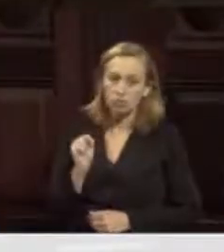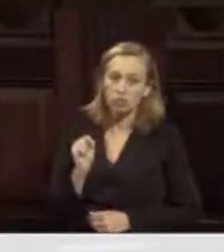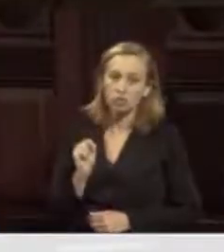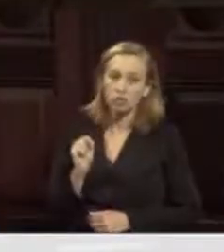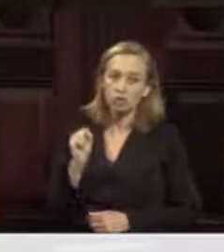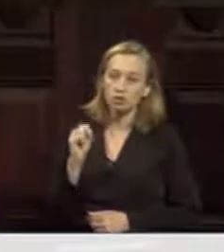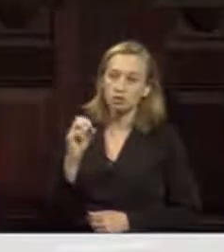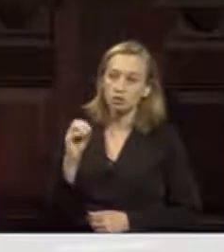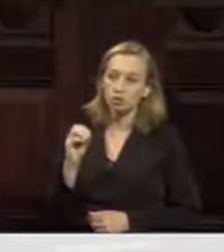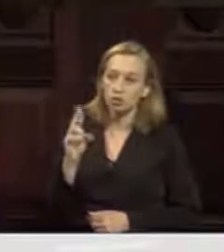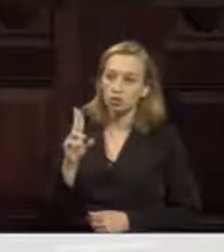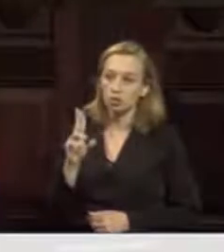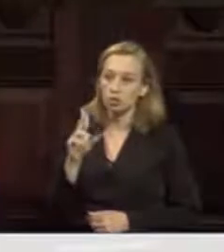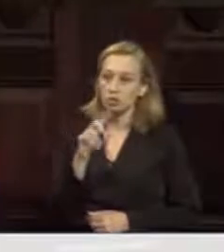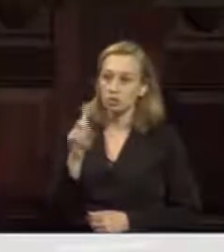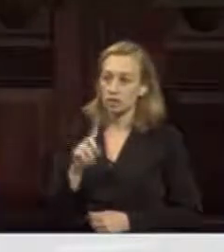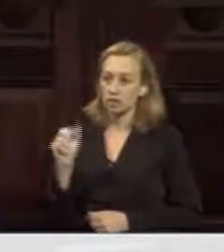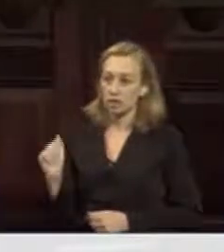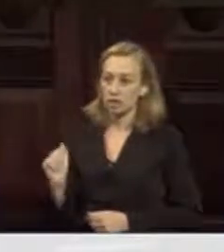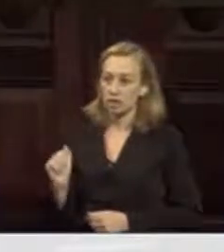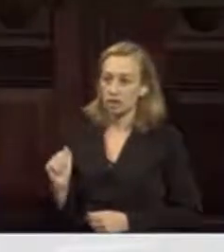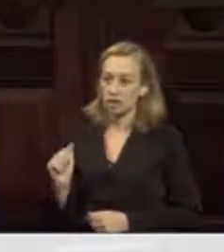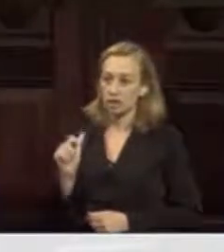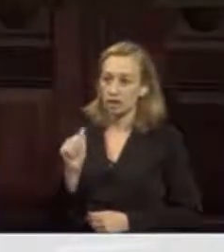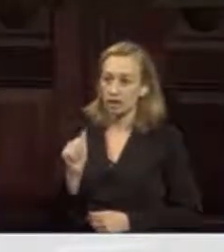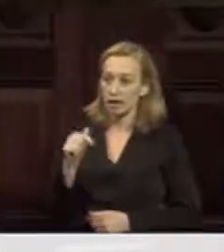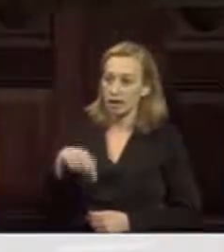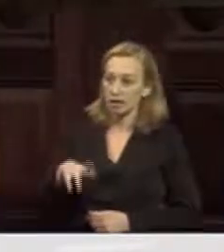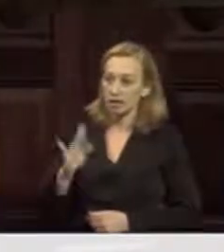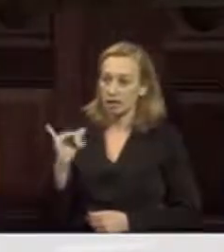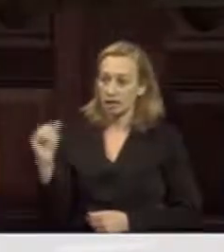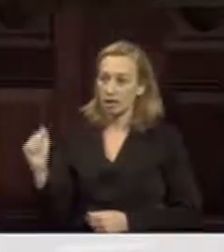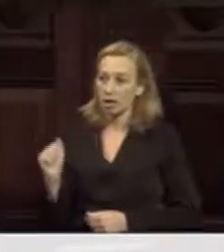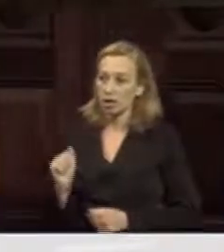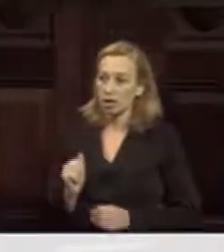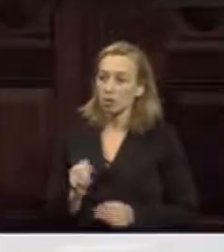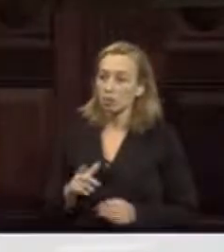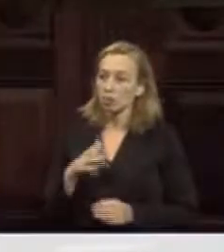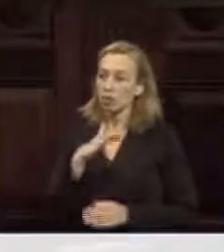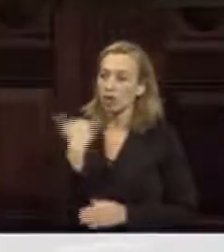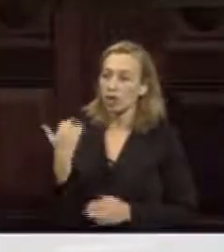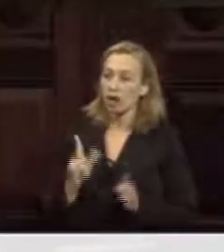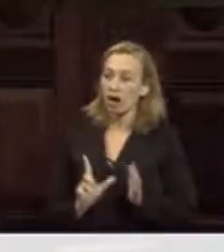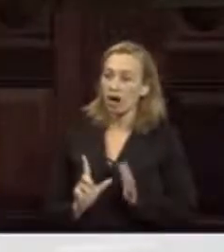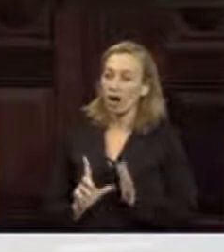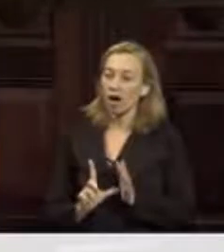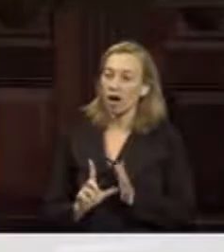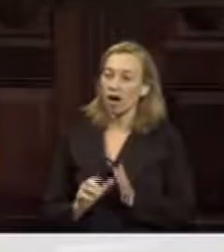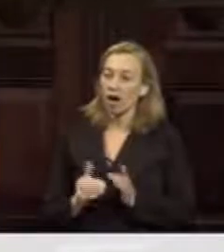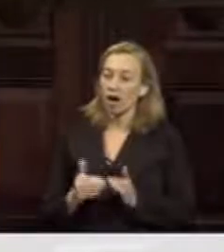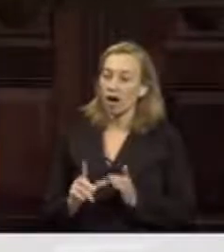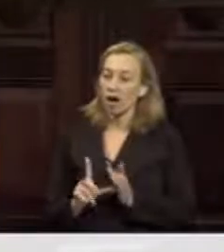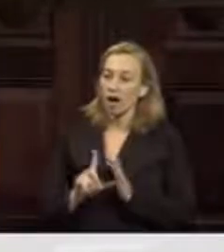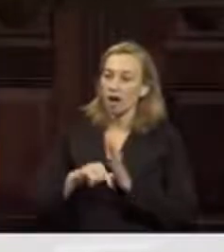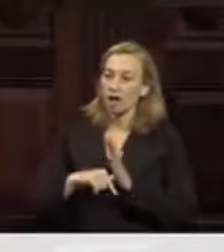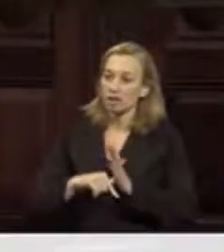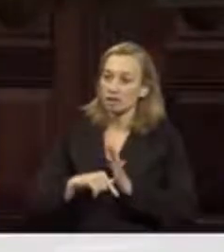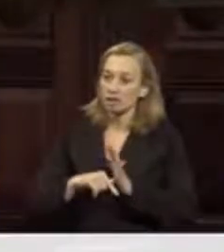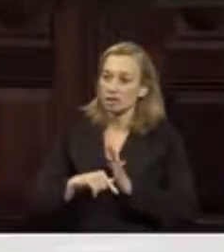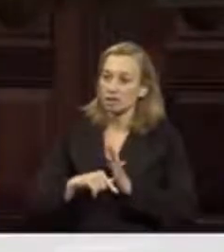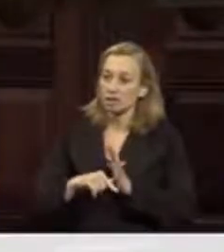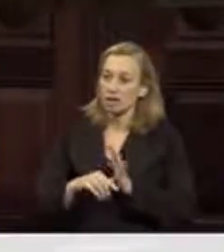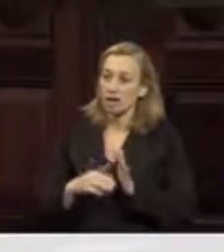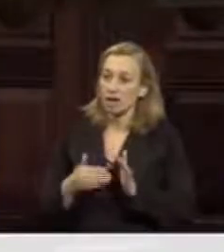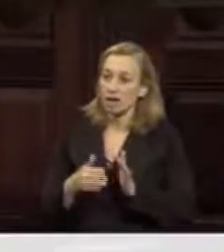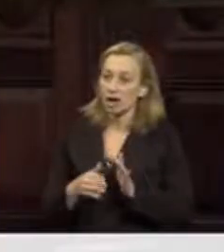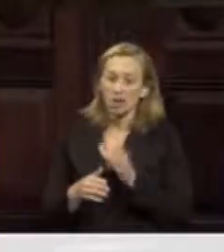caminho, ao Hospital Miguel Couto, morreu a caminho do hospital. Não quero deixar de falar de